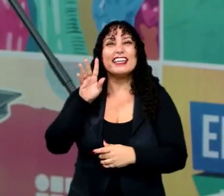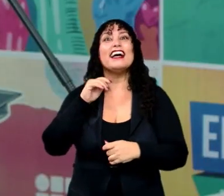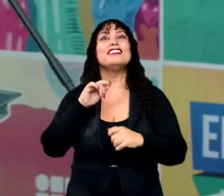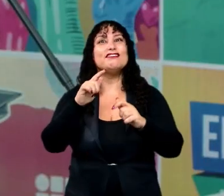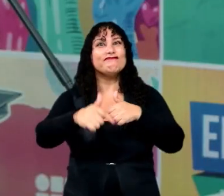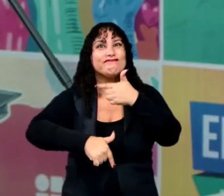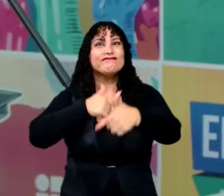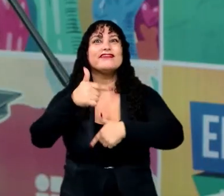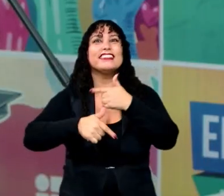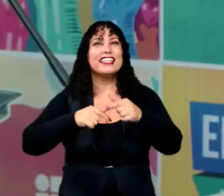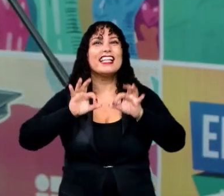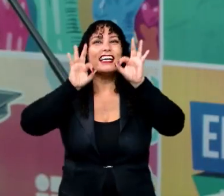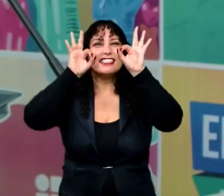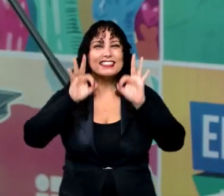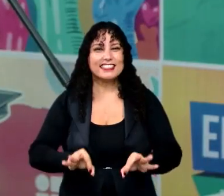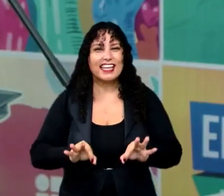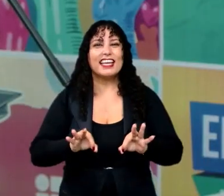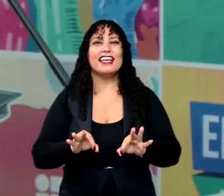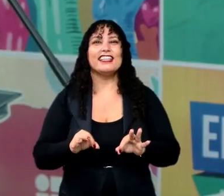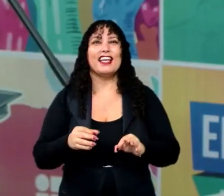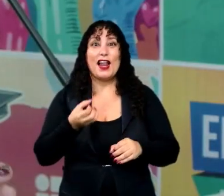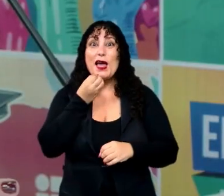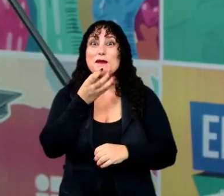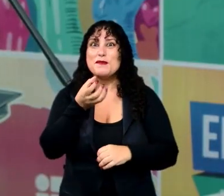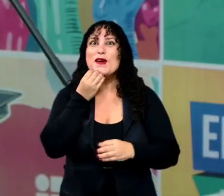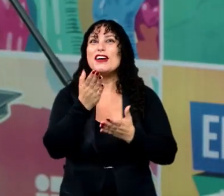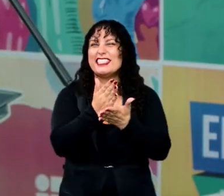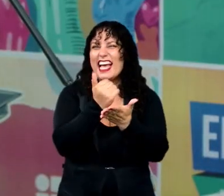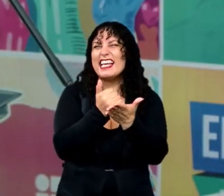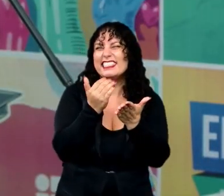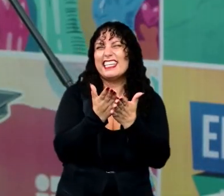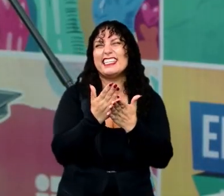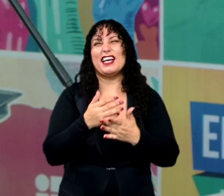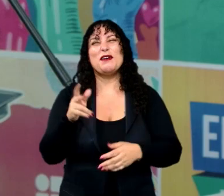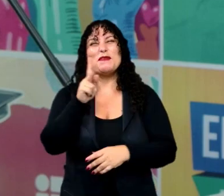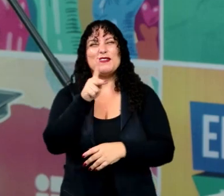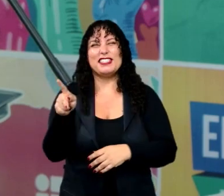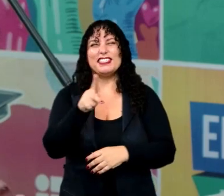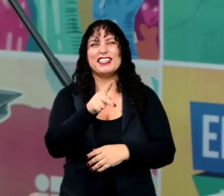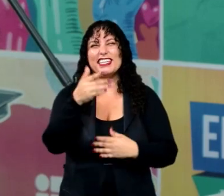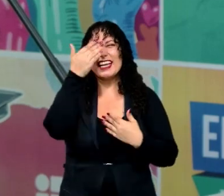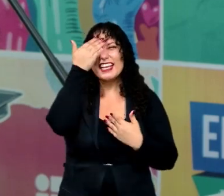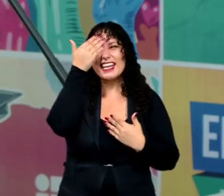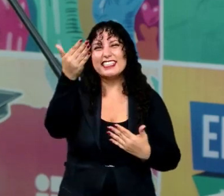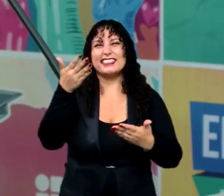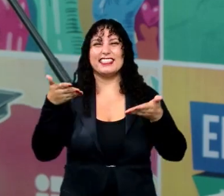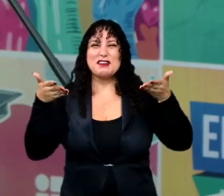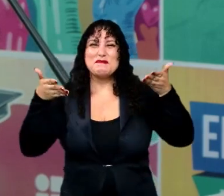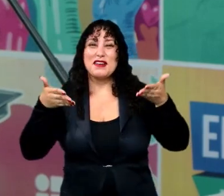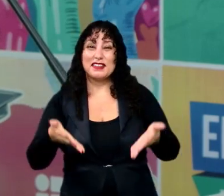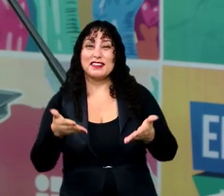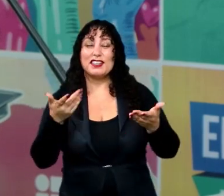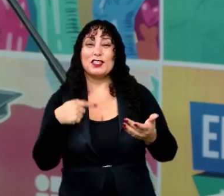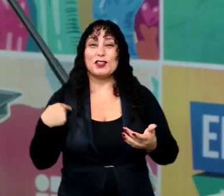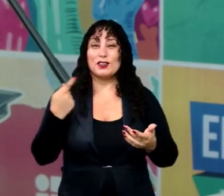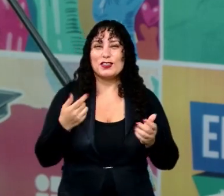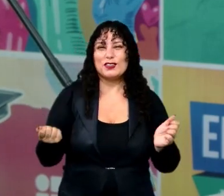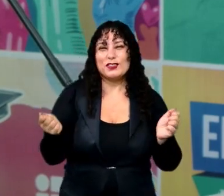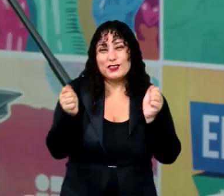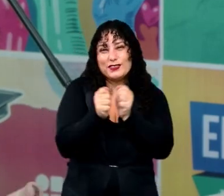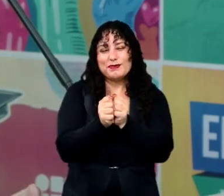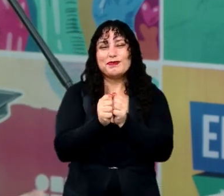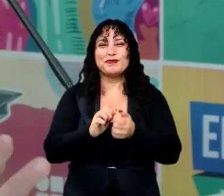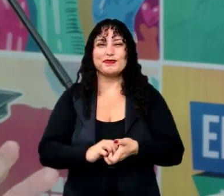muito certo né sim sim uma receita Muito boa essa bom professor eu queria agradecer a sua participação aqui com a gente